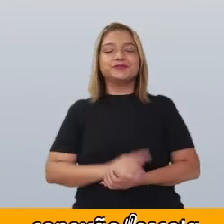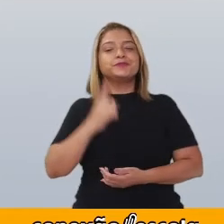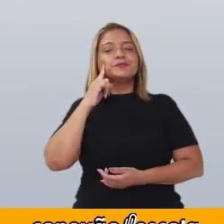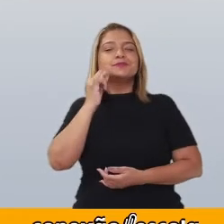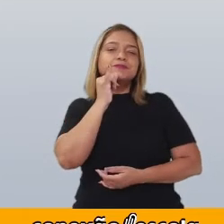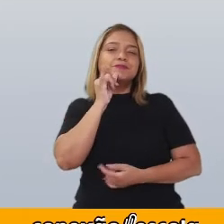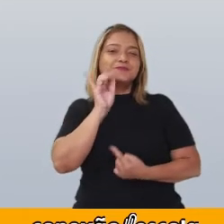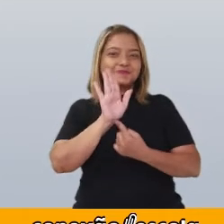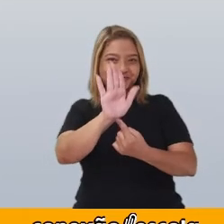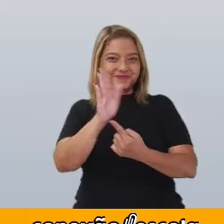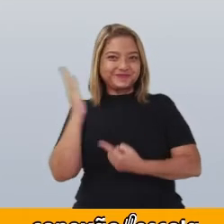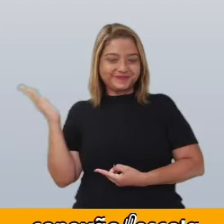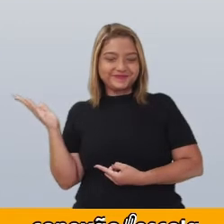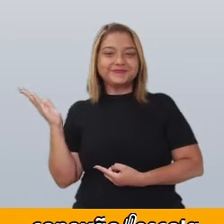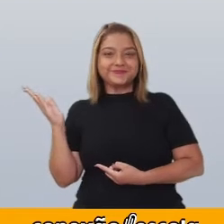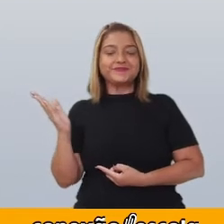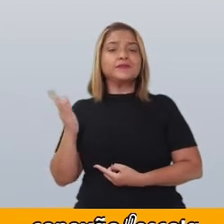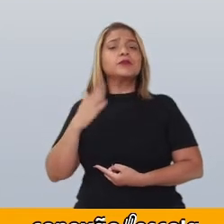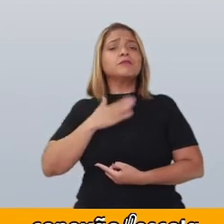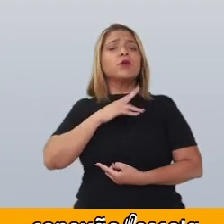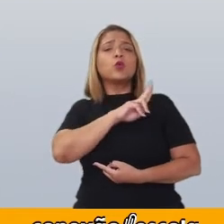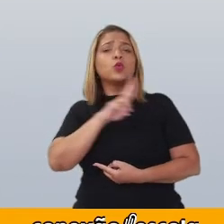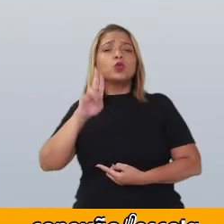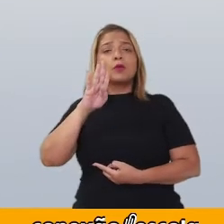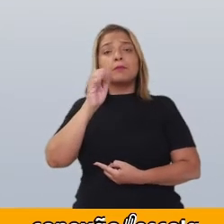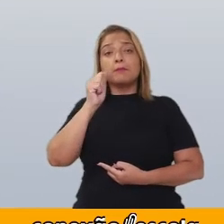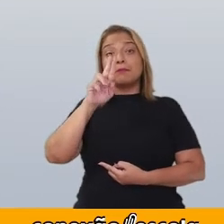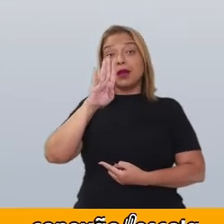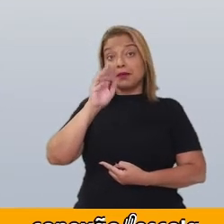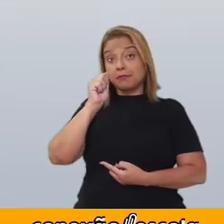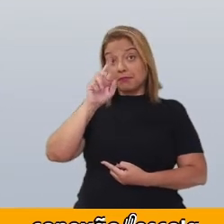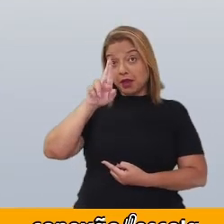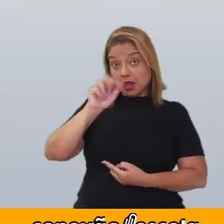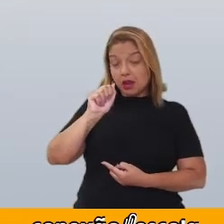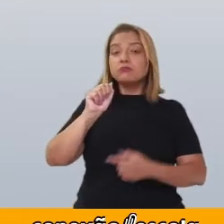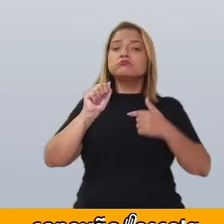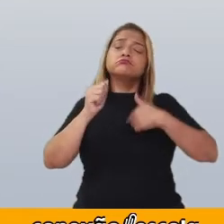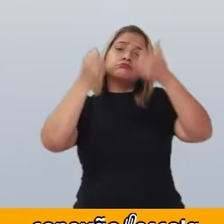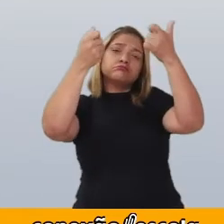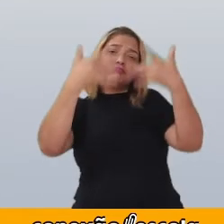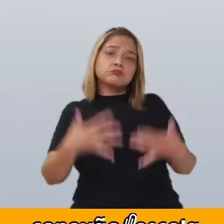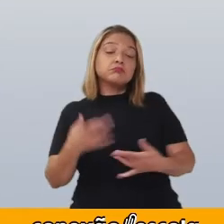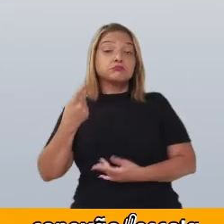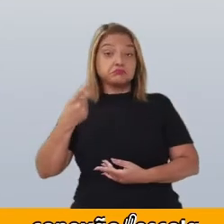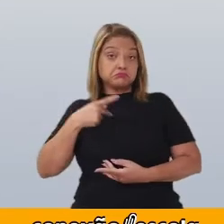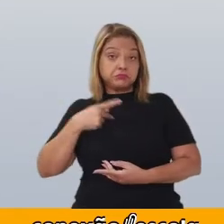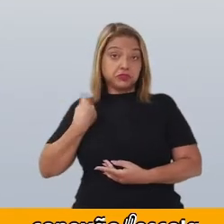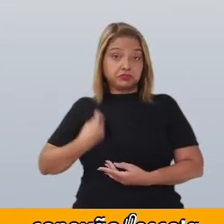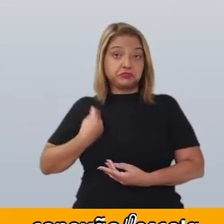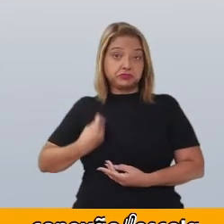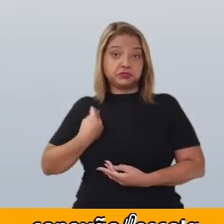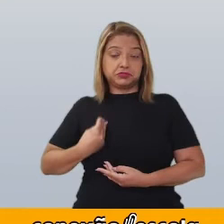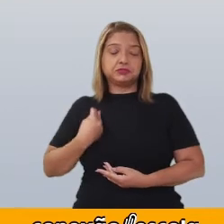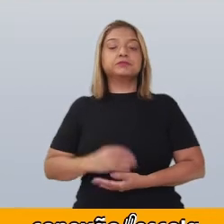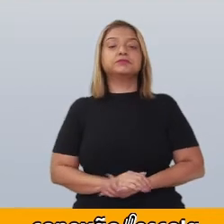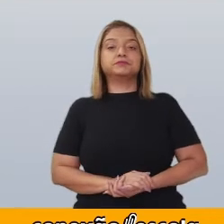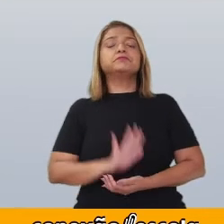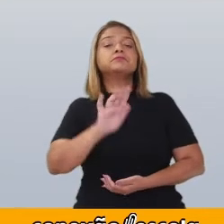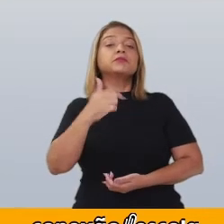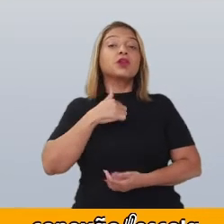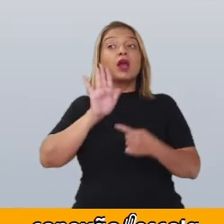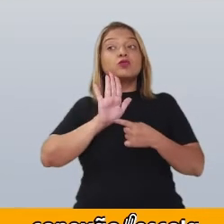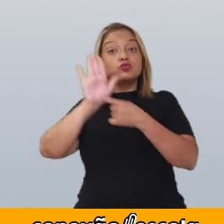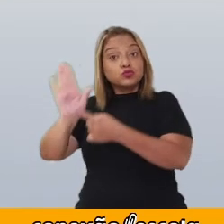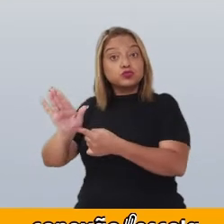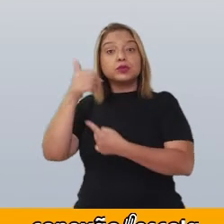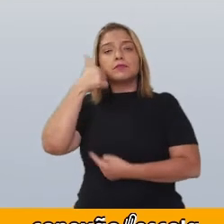exemplo. Meu nome é Bárbara. Eu vou falar sobre minha vida. Eu ajudo